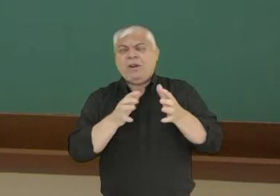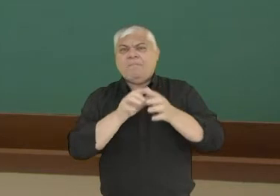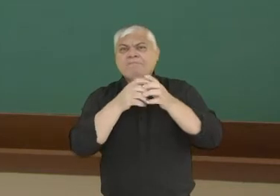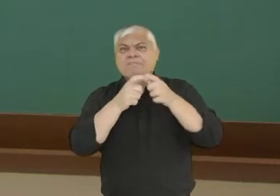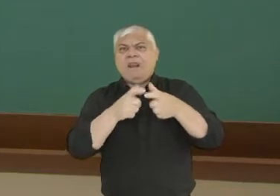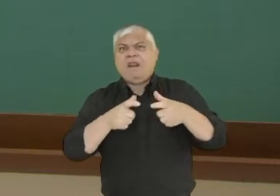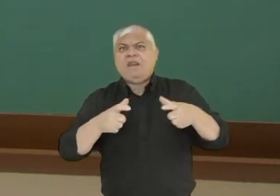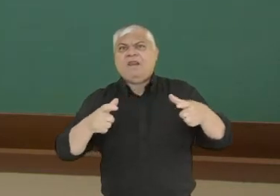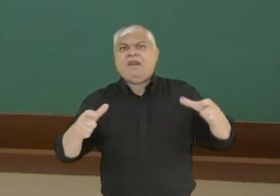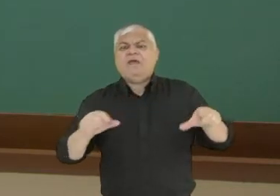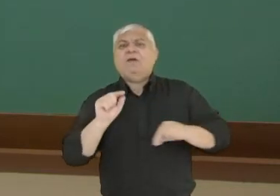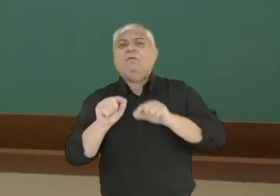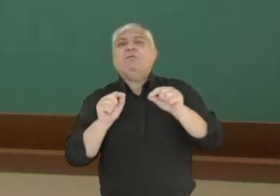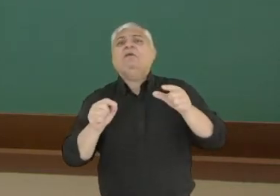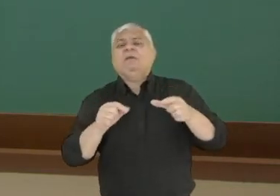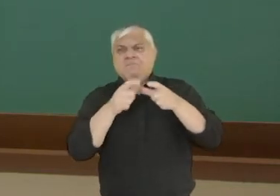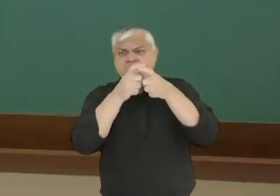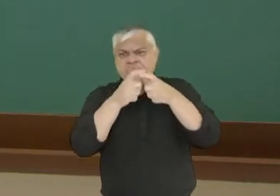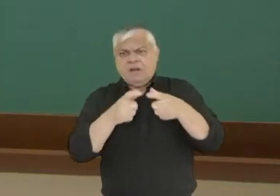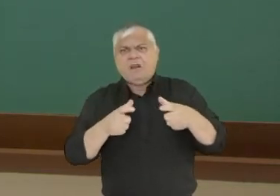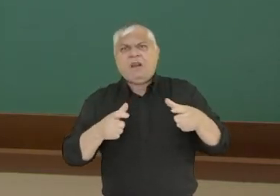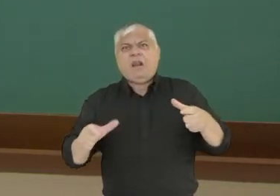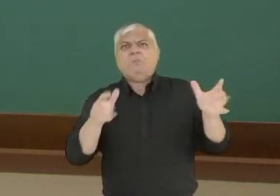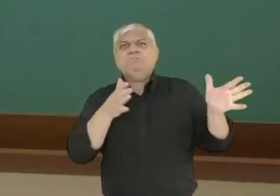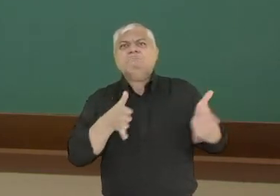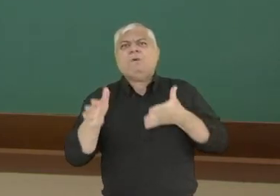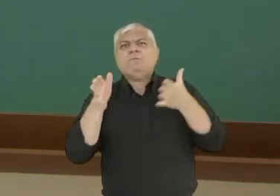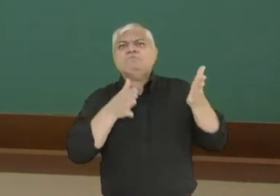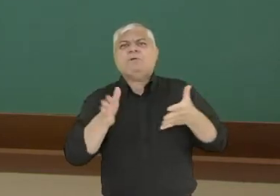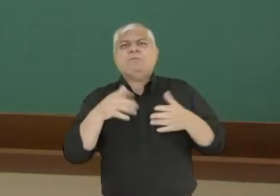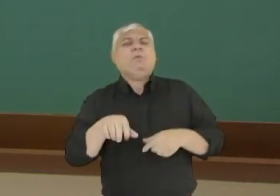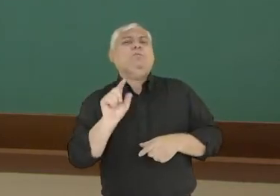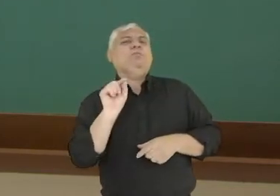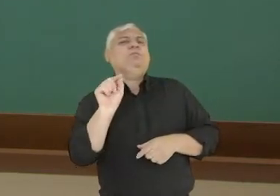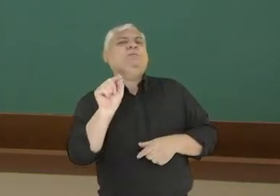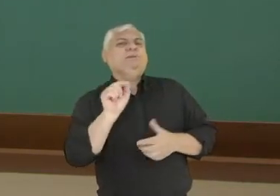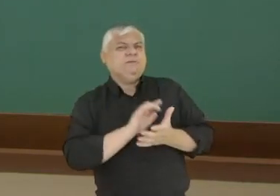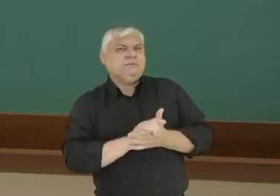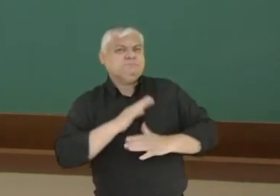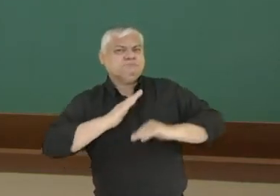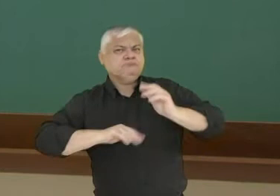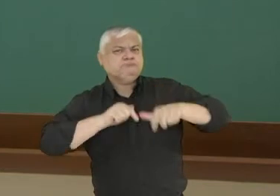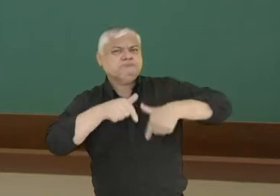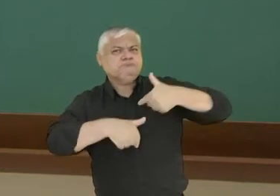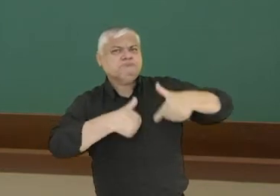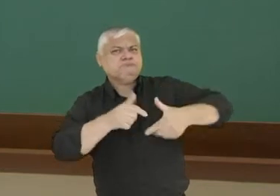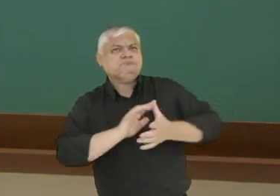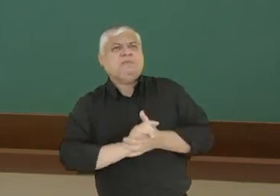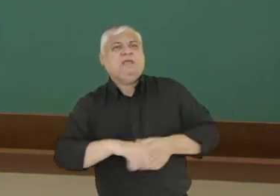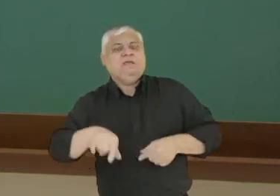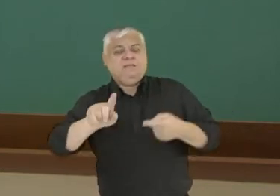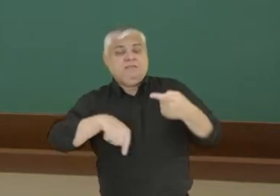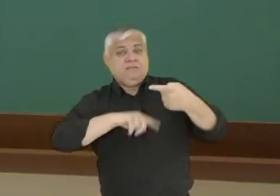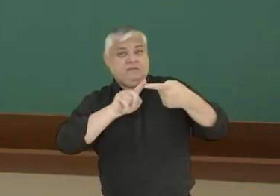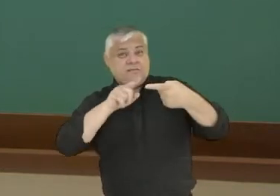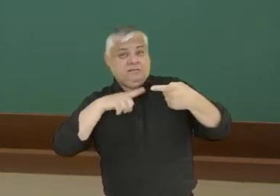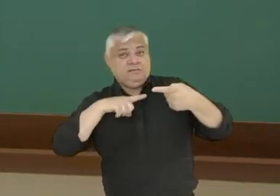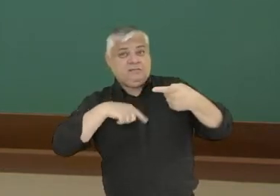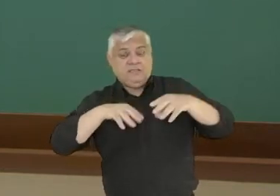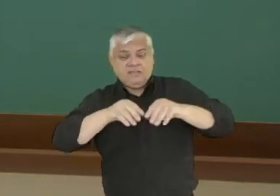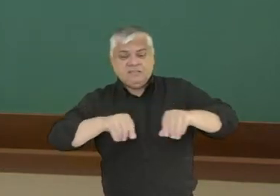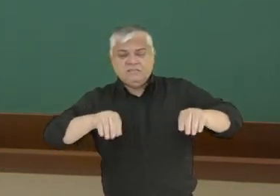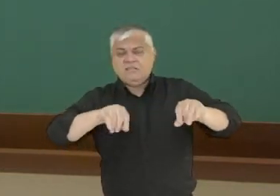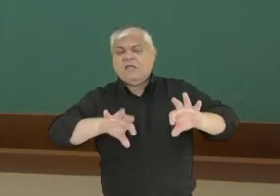atividade agropecuária né para aumentar a produtividade para produzir mais nós temos os